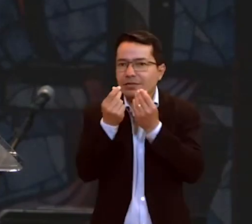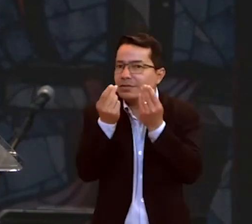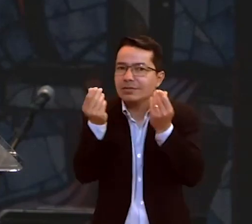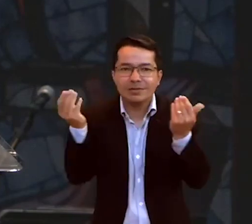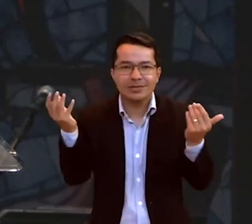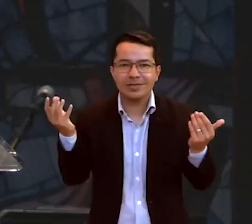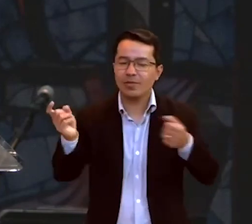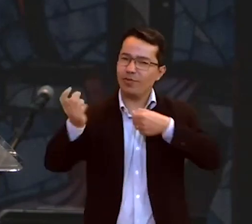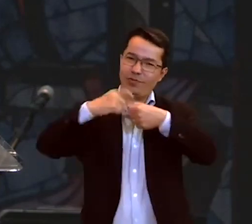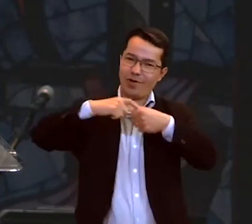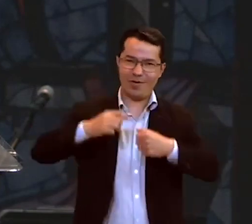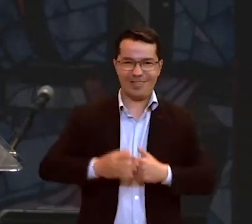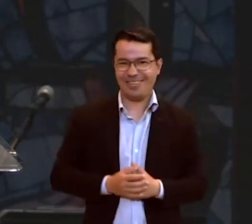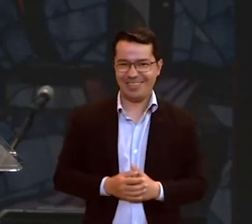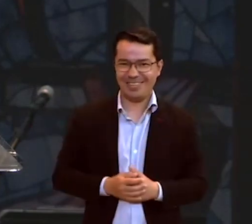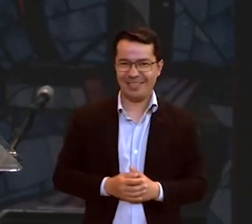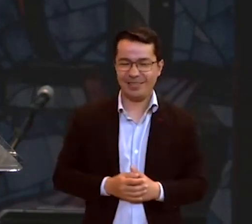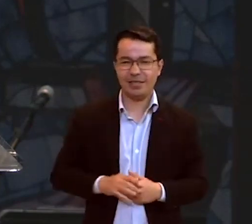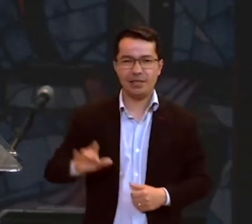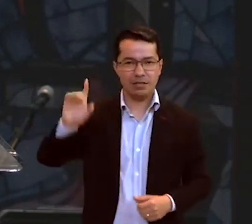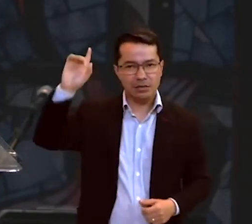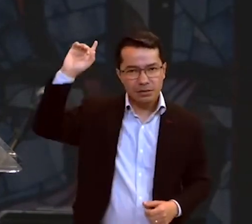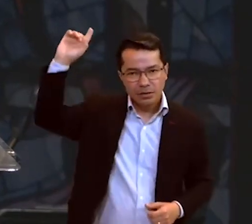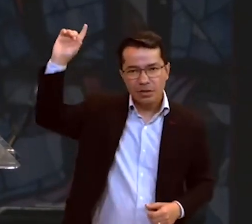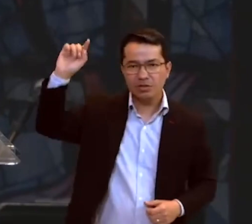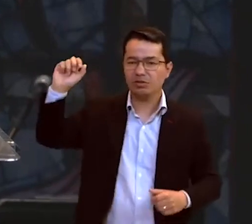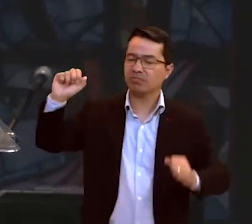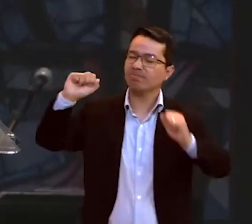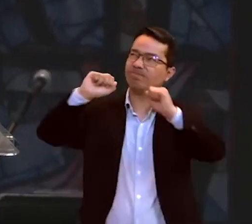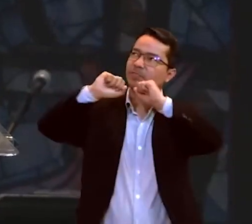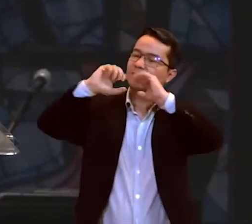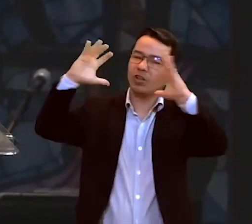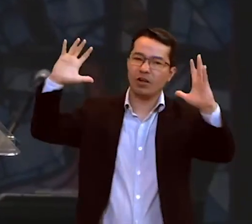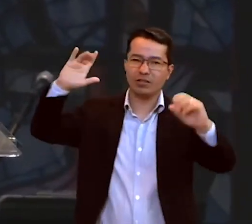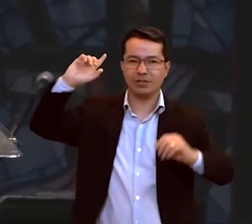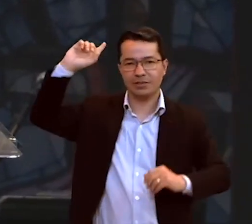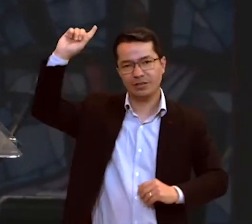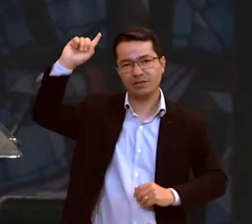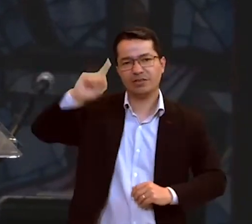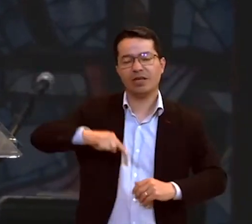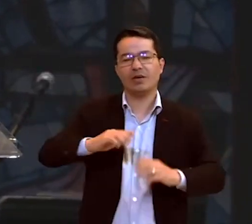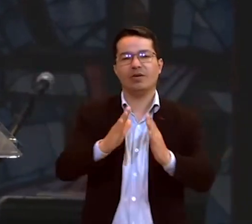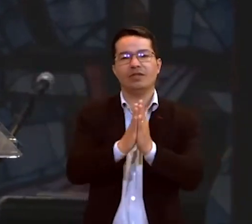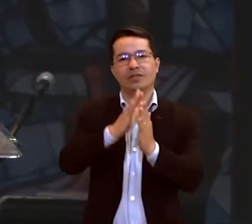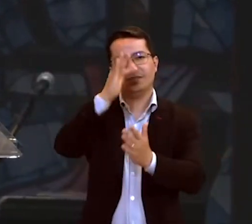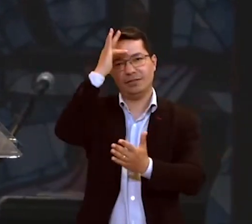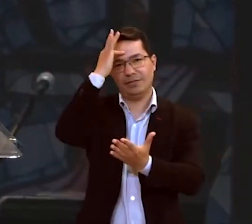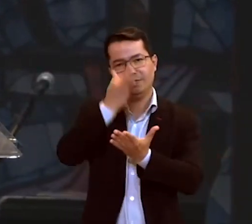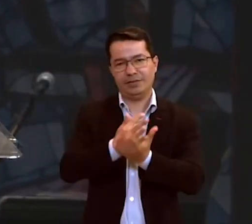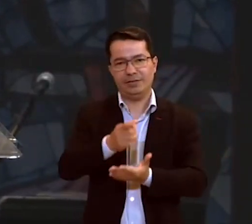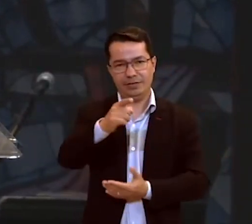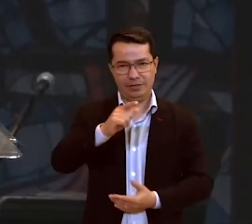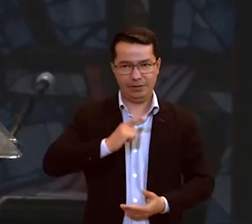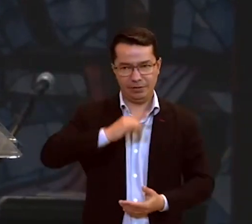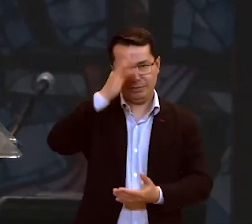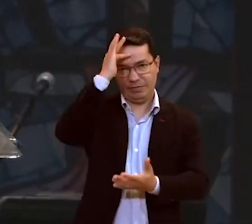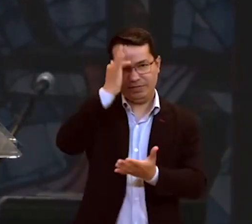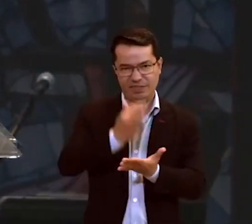Queridos, Deus tem poder. Mas vai dizer que é a oração de fé. Você tem fé?